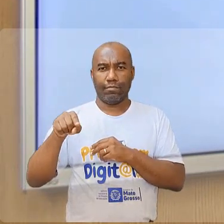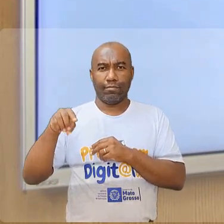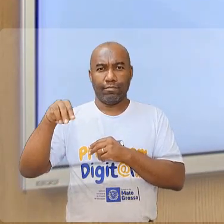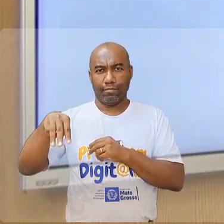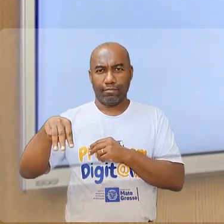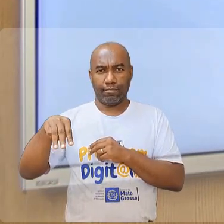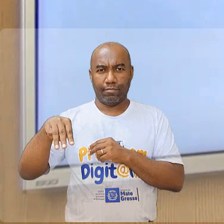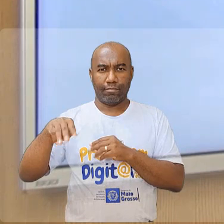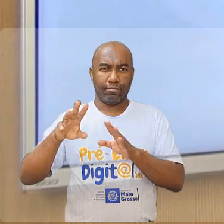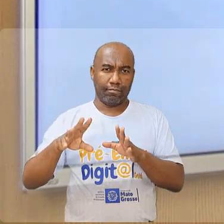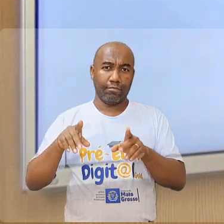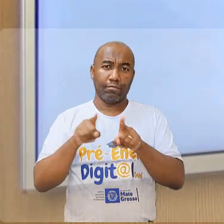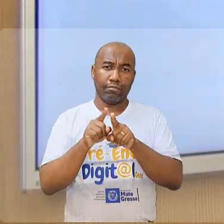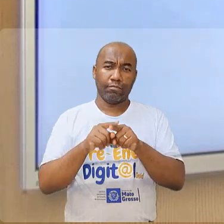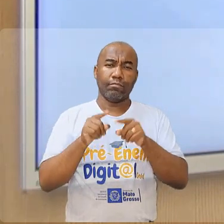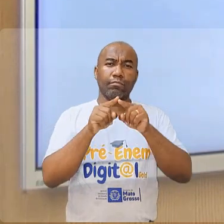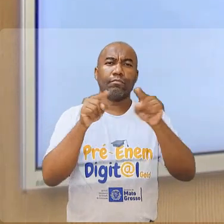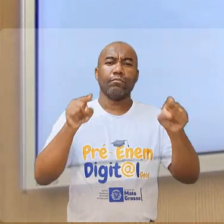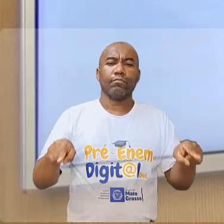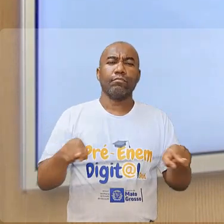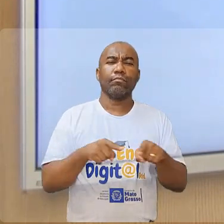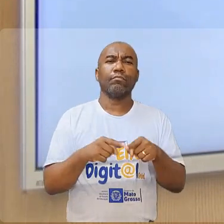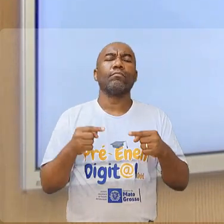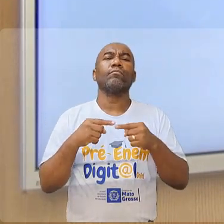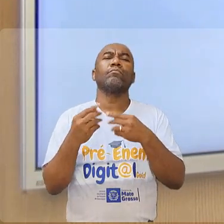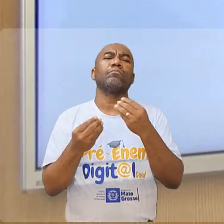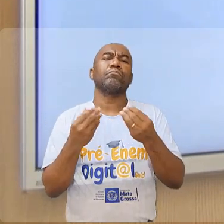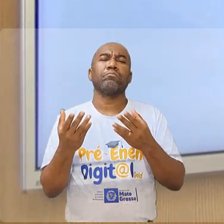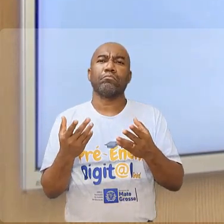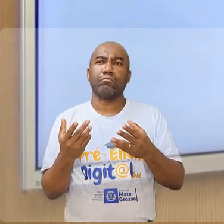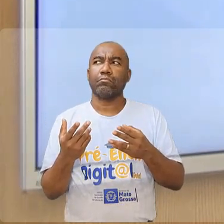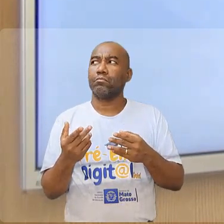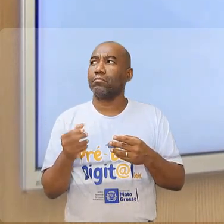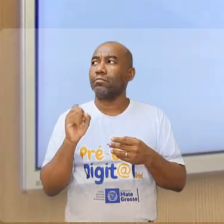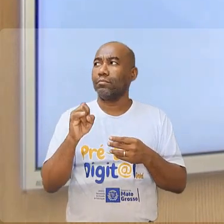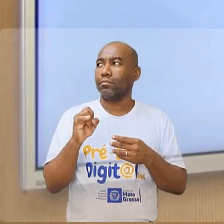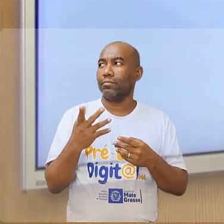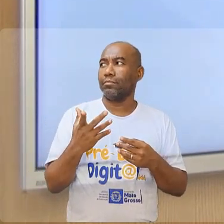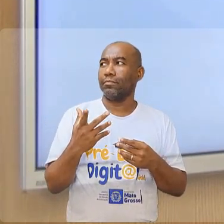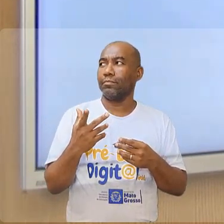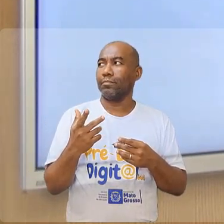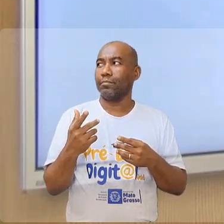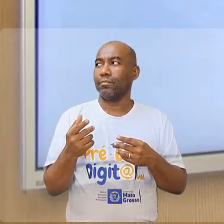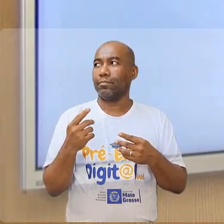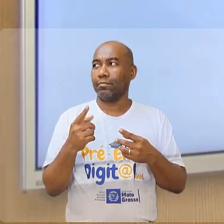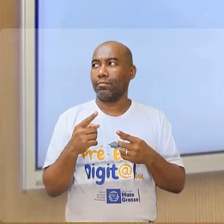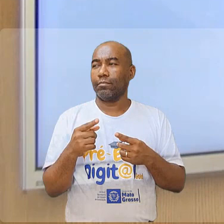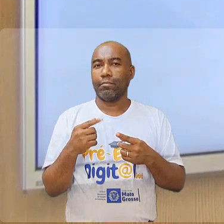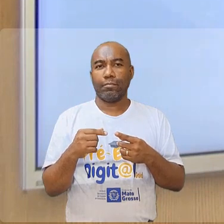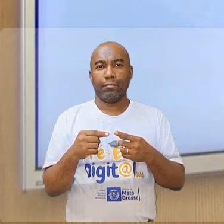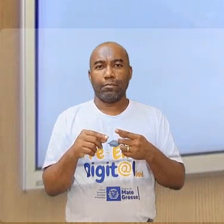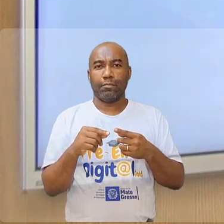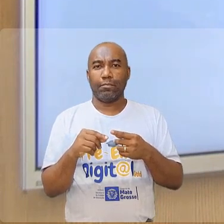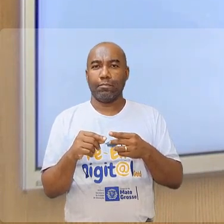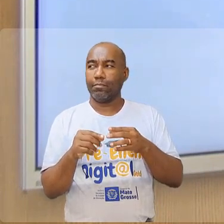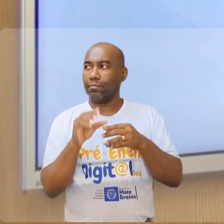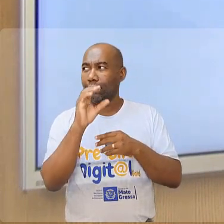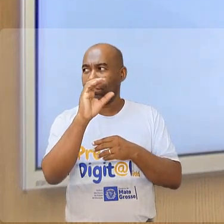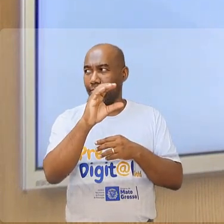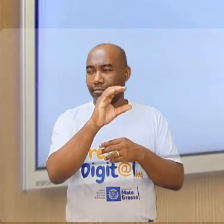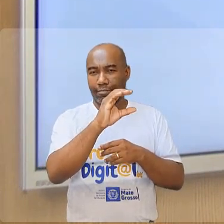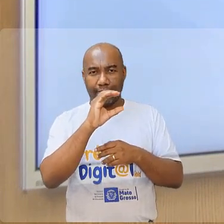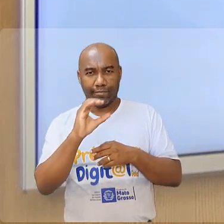eu posso fazer de um lado triângulo então eu posso fazer do outro lado também ó se eu pegar o cumprimento se